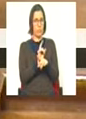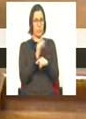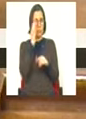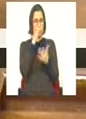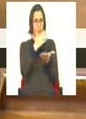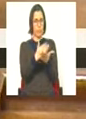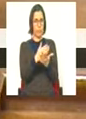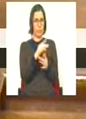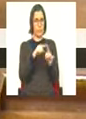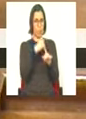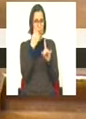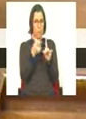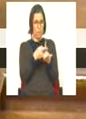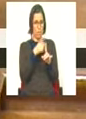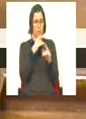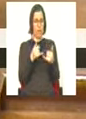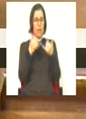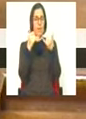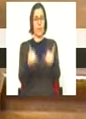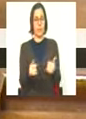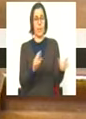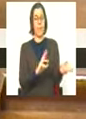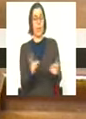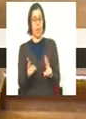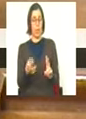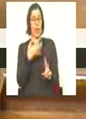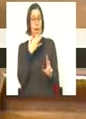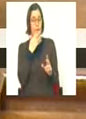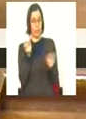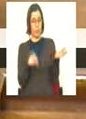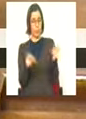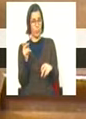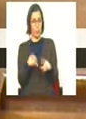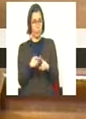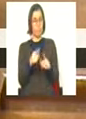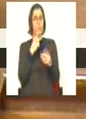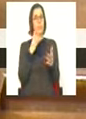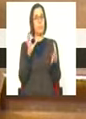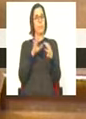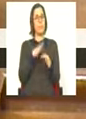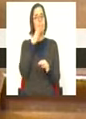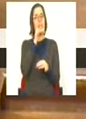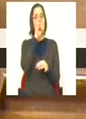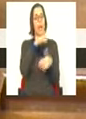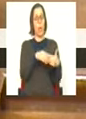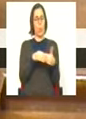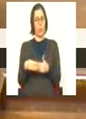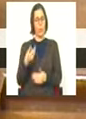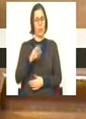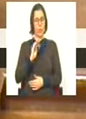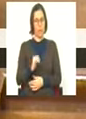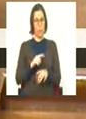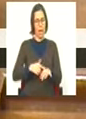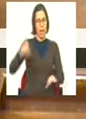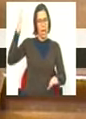durante até ao primeiro ano da legislatura seguinte, as alterações que devem existir, advogava o líder do Partido Socialista